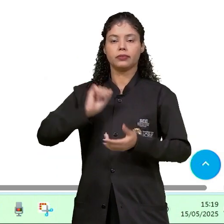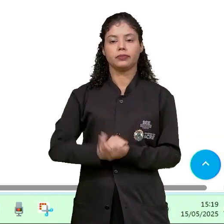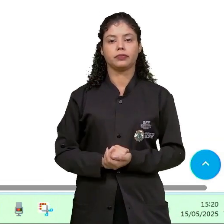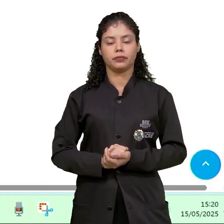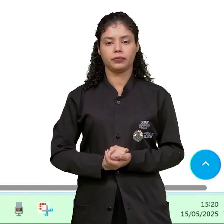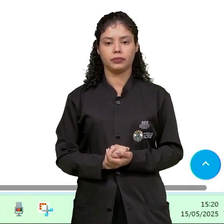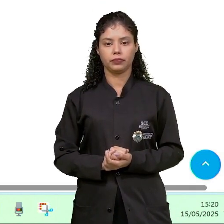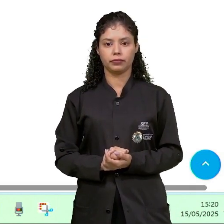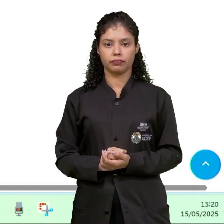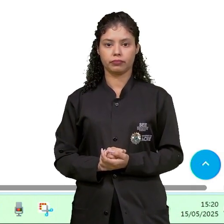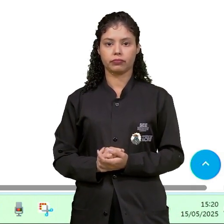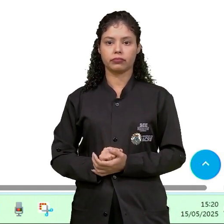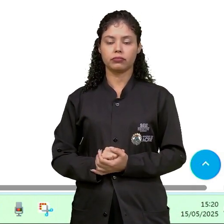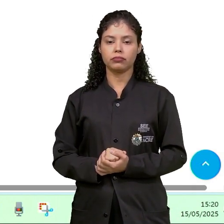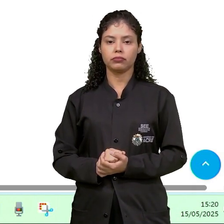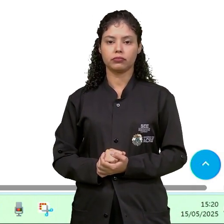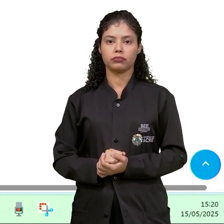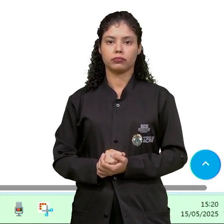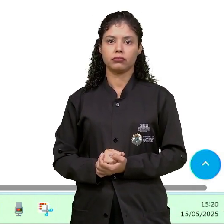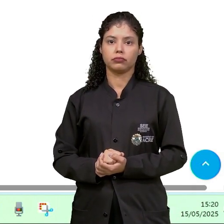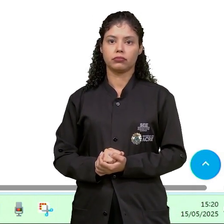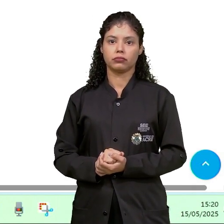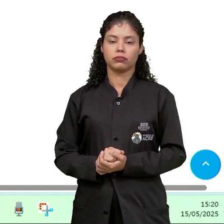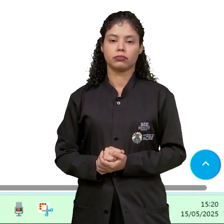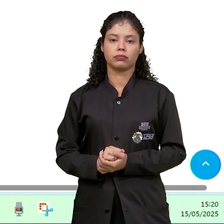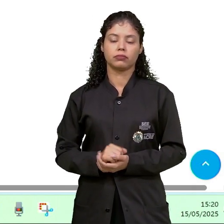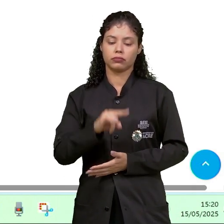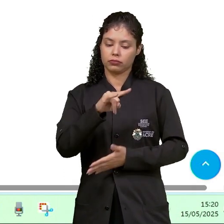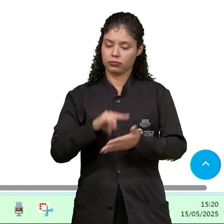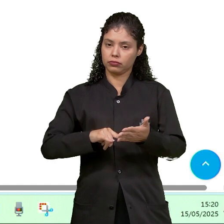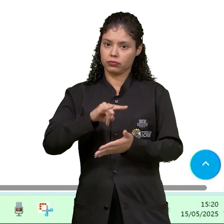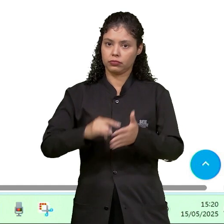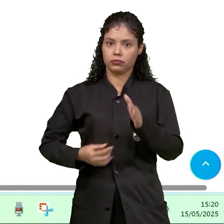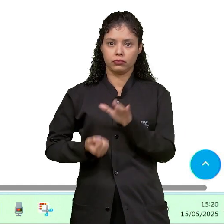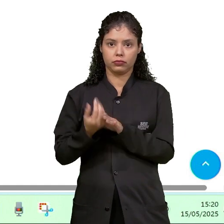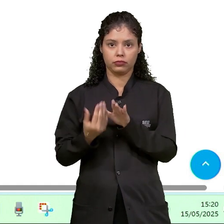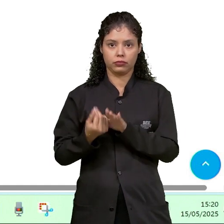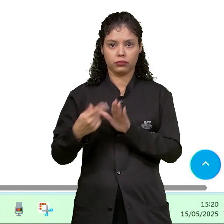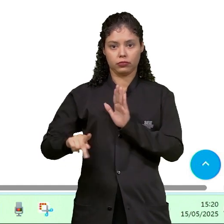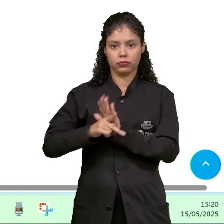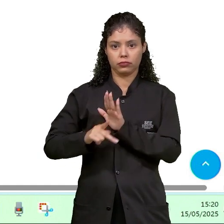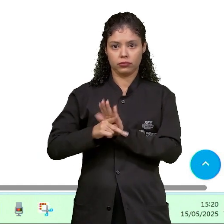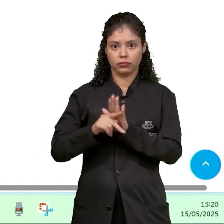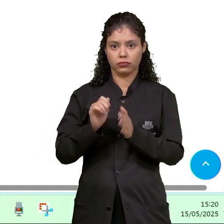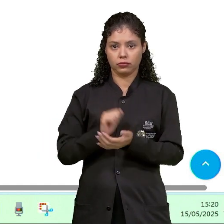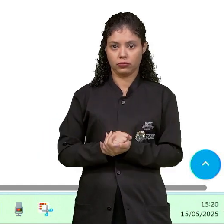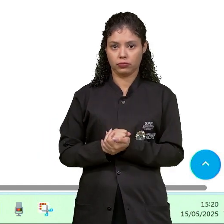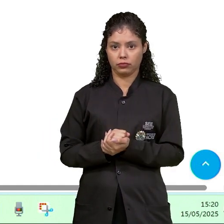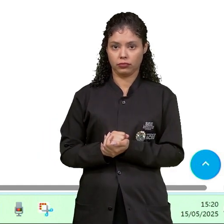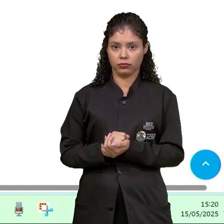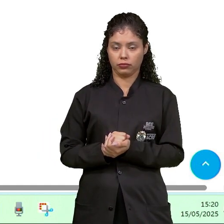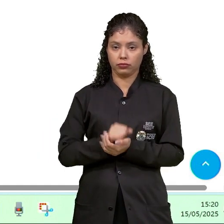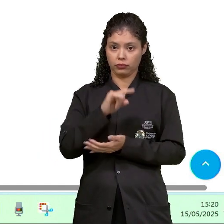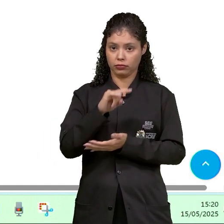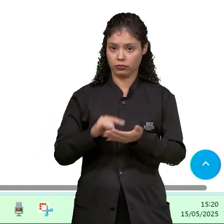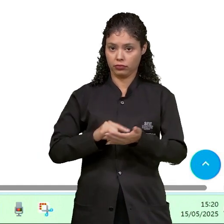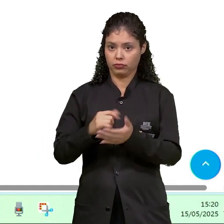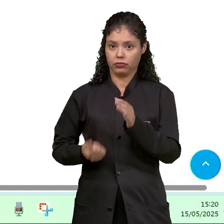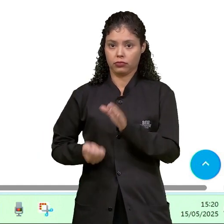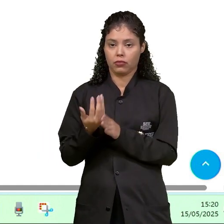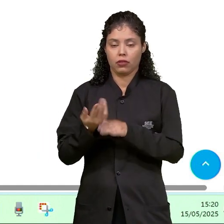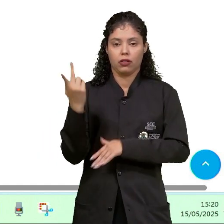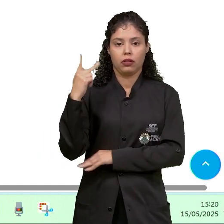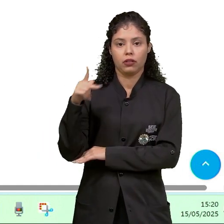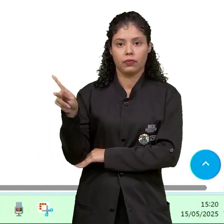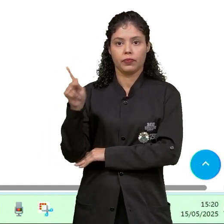certo? Aqui embaixo nós temos documentos gerados, então aqui já estou passando para agora para documentos, tá? Então nesse